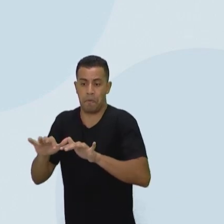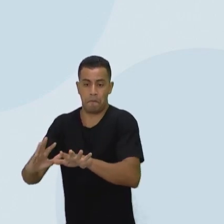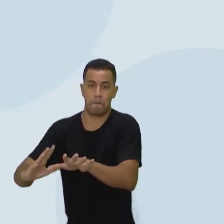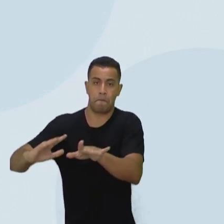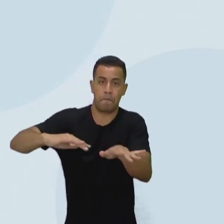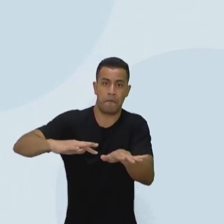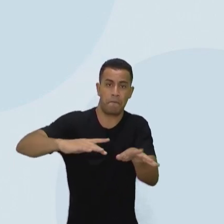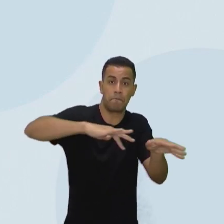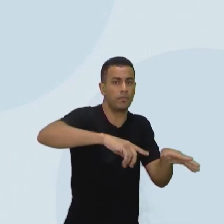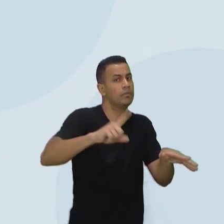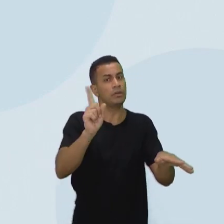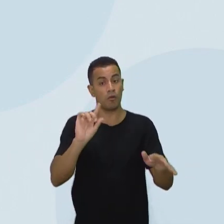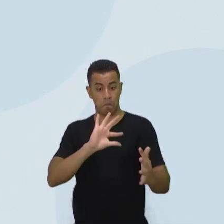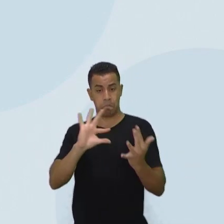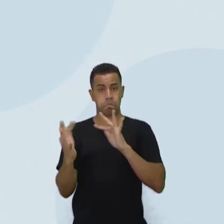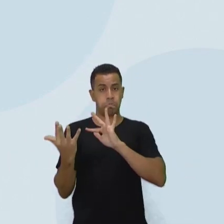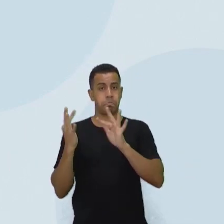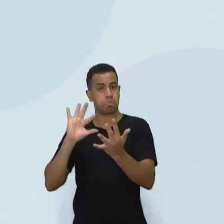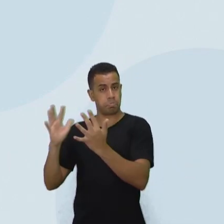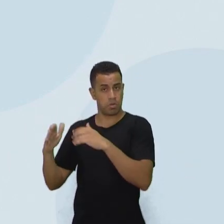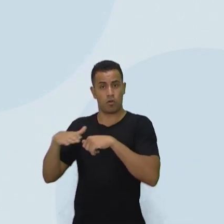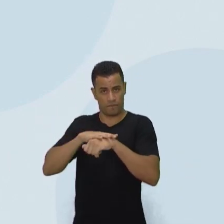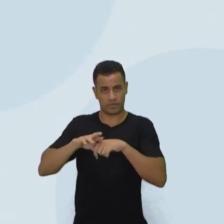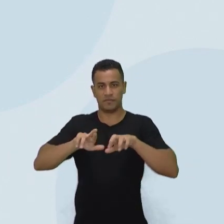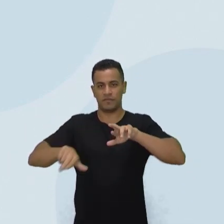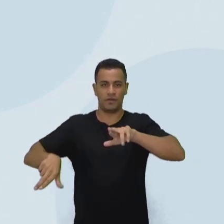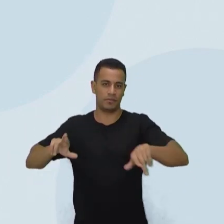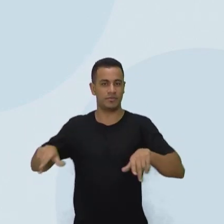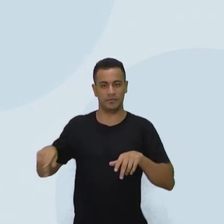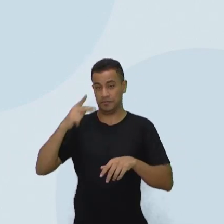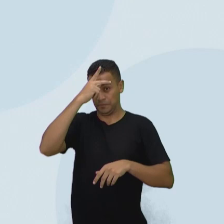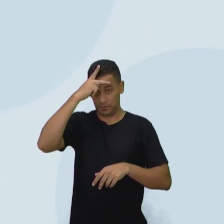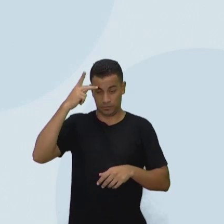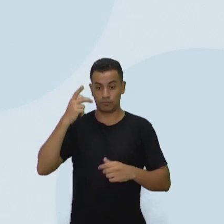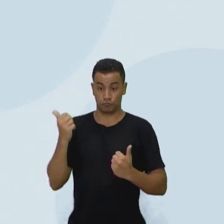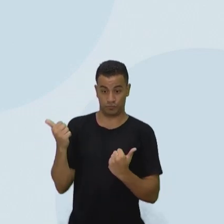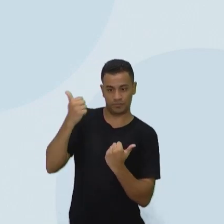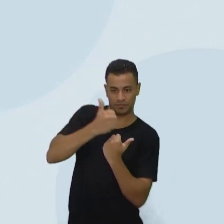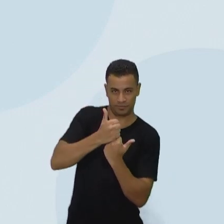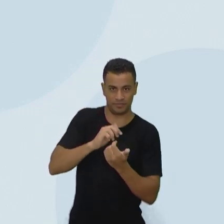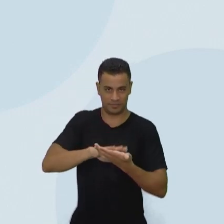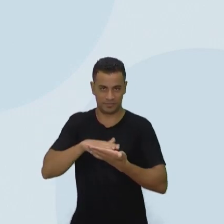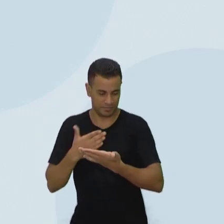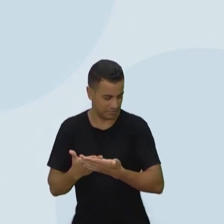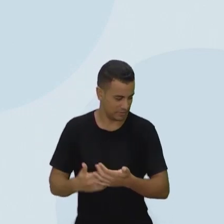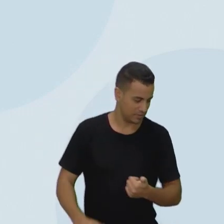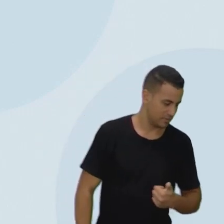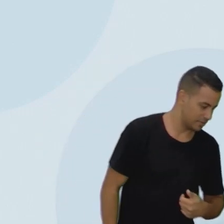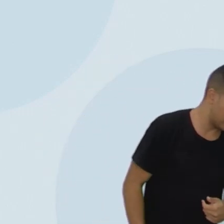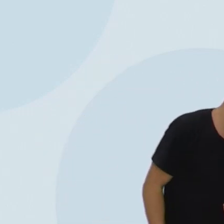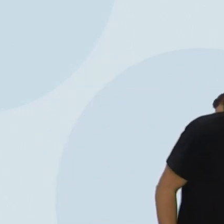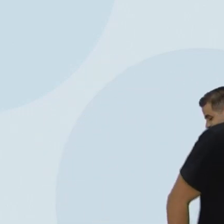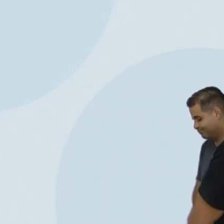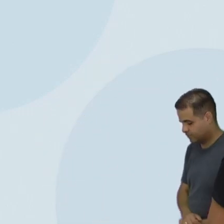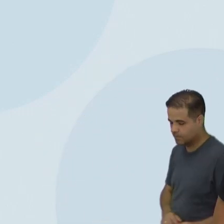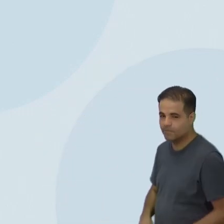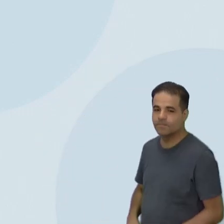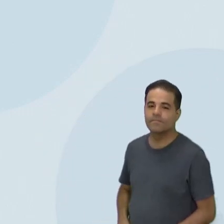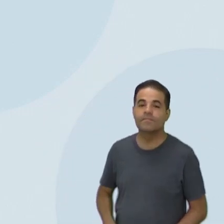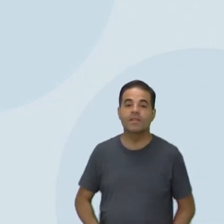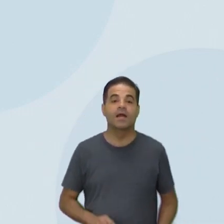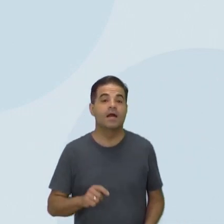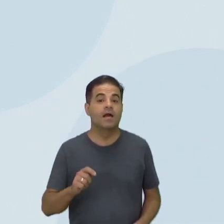né? Ao conversar com diferentes pessoas. A aplicação de atividades desse tipo destaca a incrível capacidade